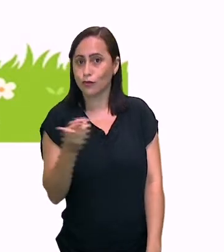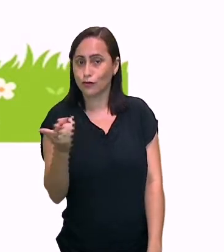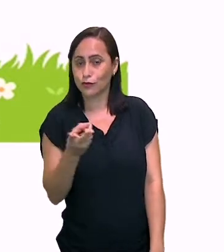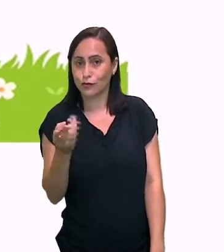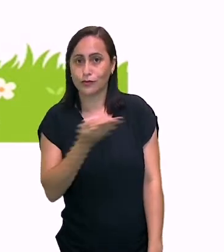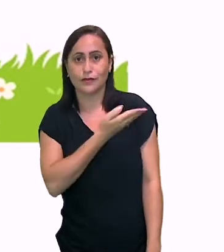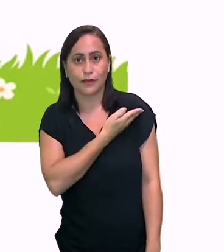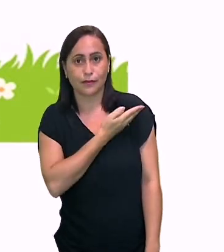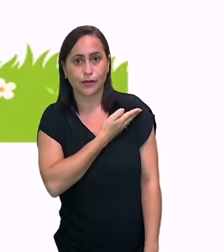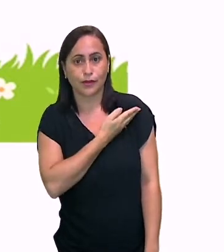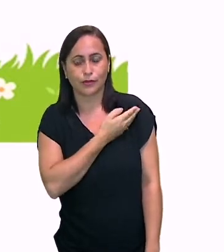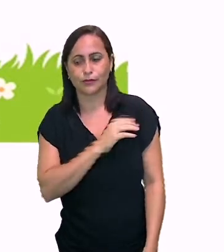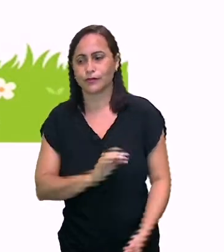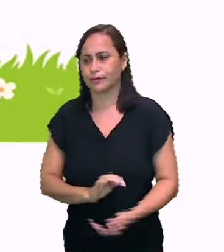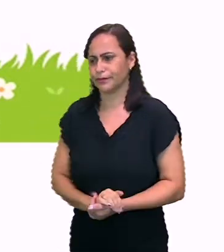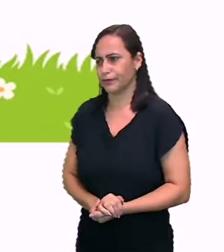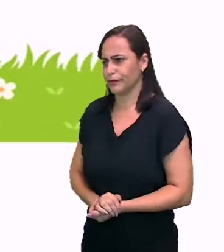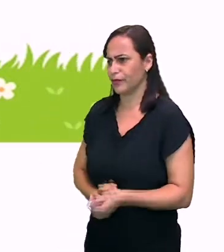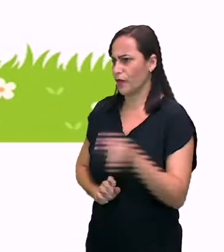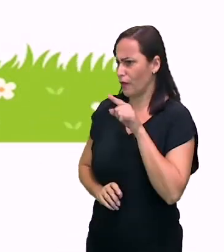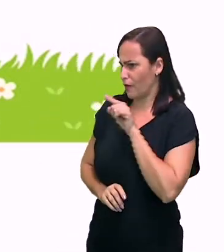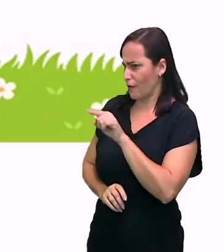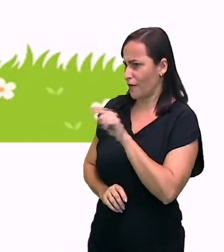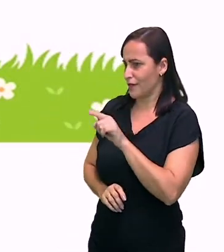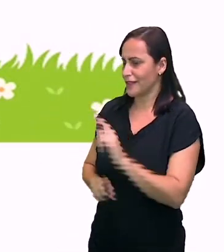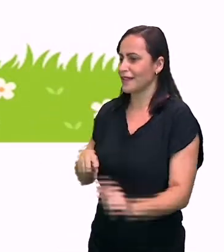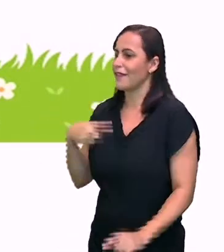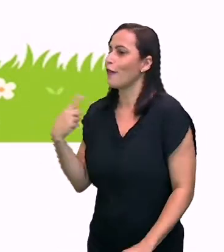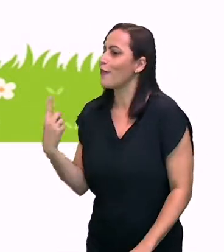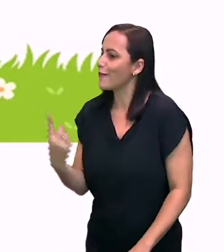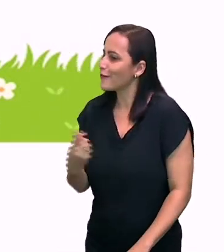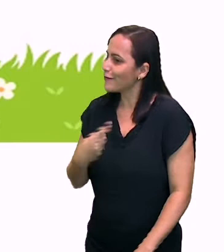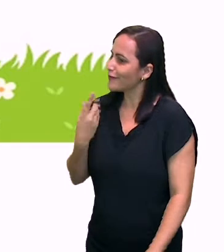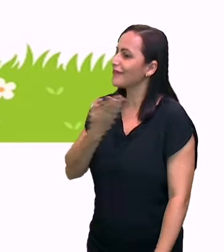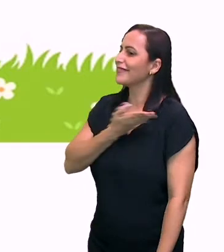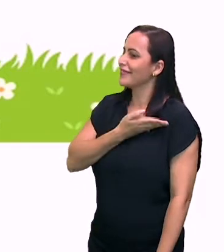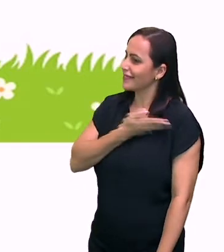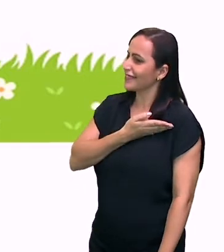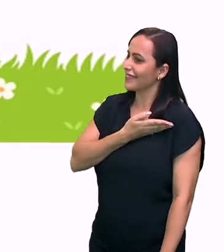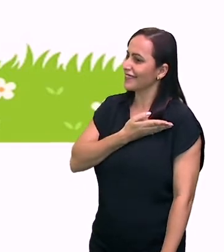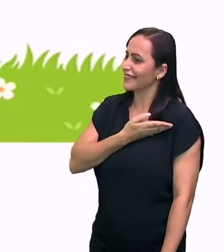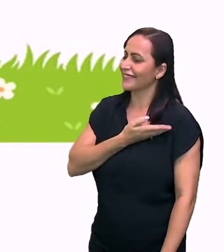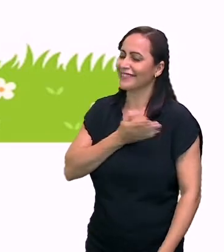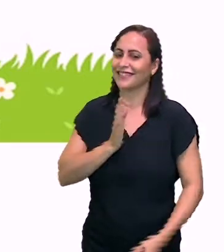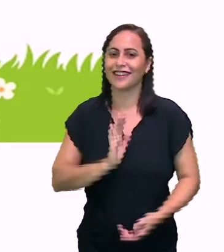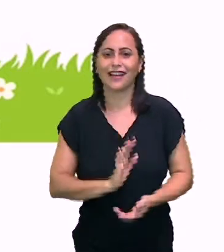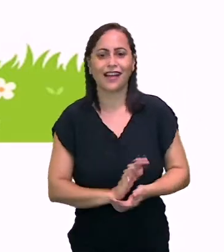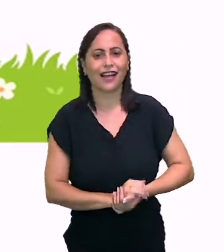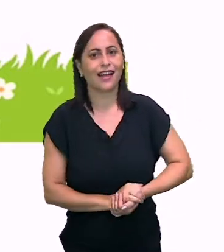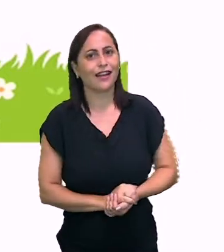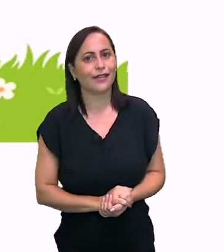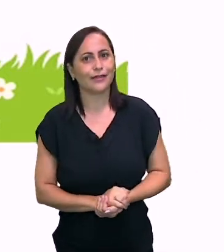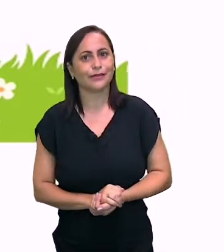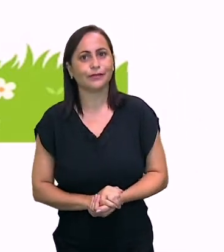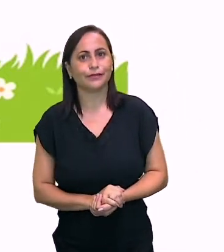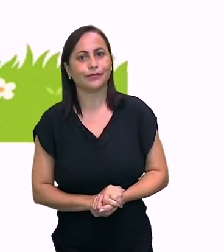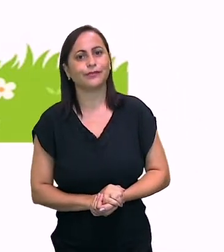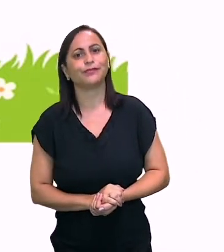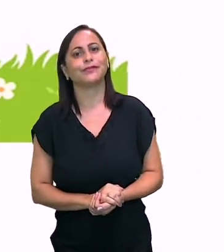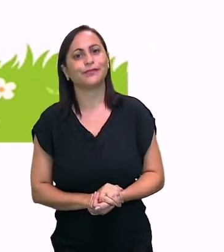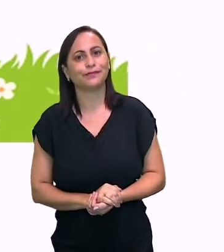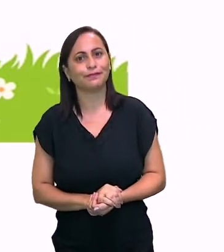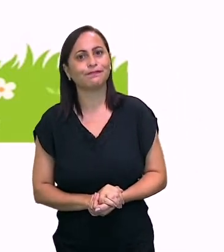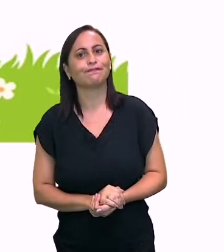Otávio. Você é nosso amigo, responderam os dois que